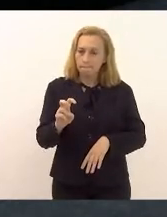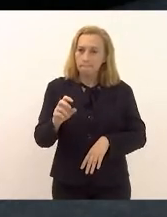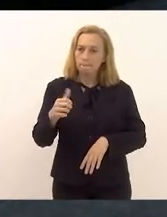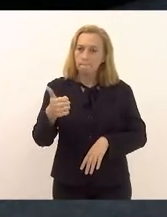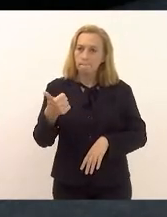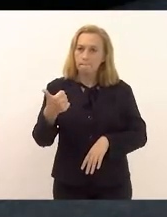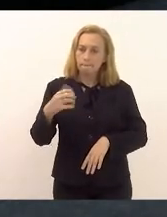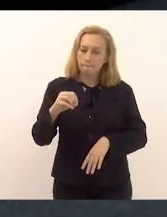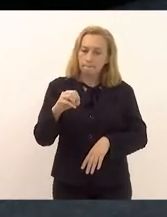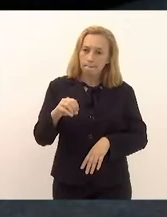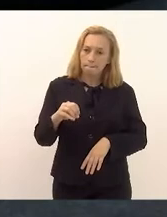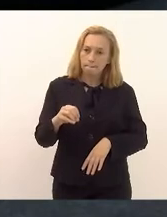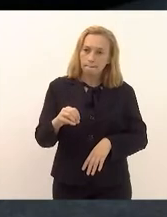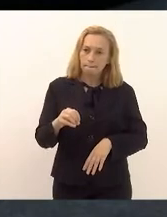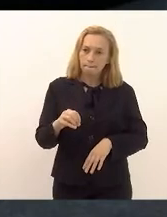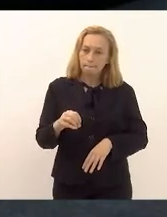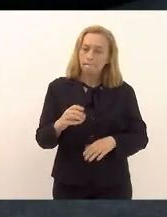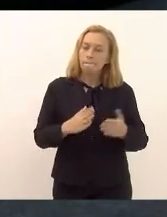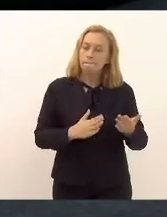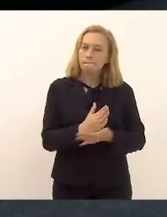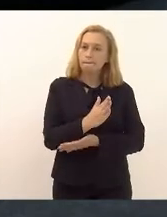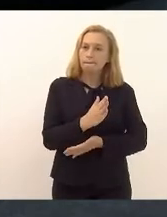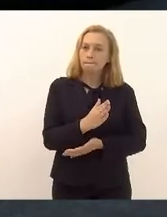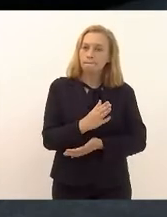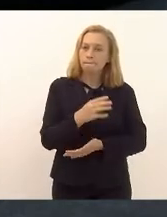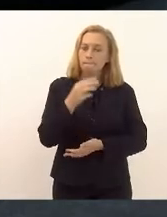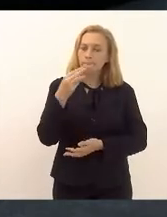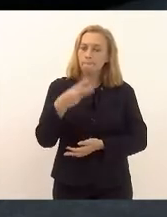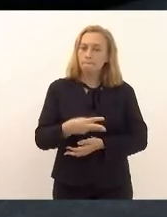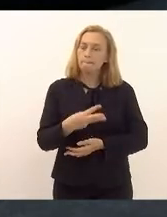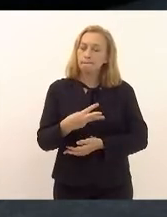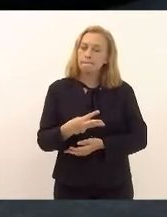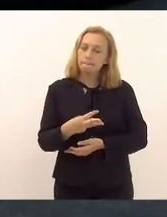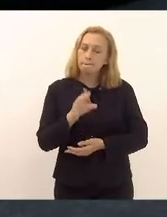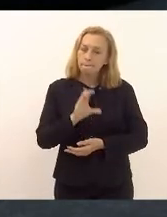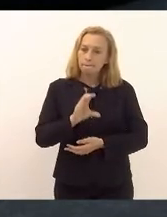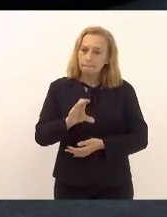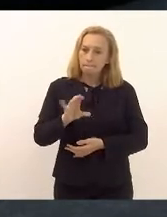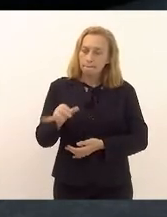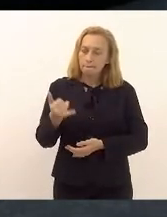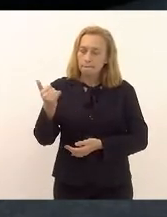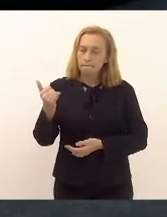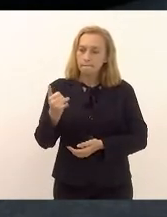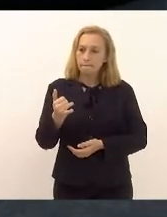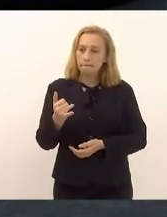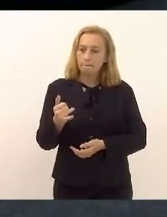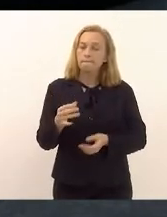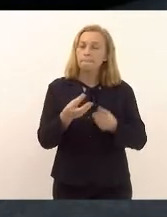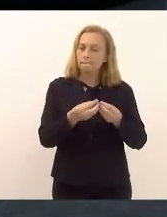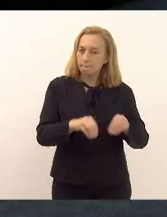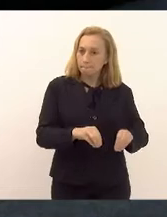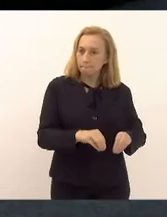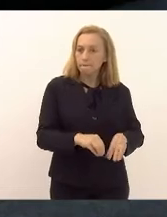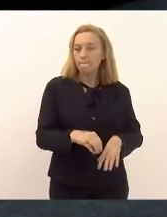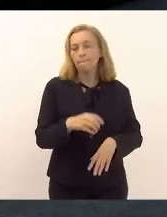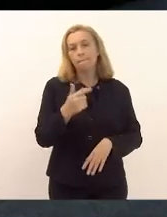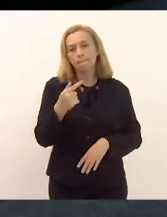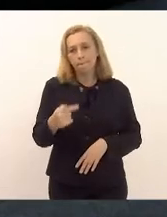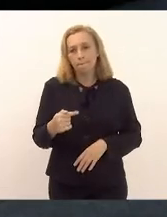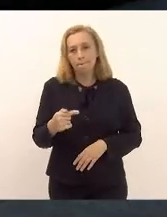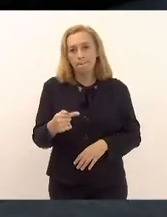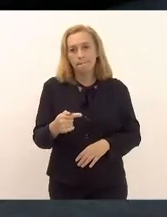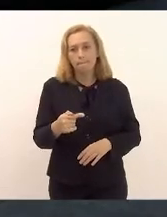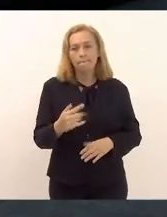10 pela aprovação da emenda 3 da CCJ. Prejudicada a emenda